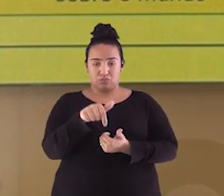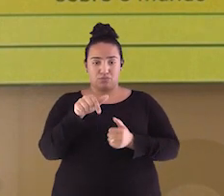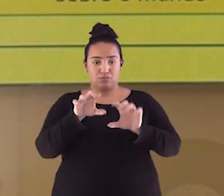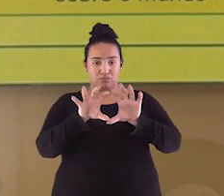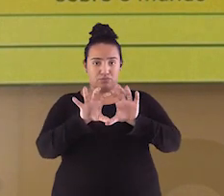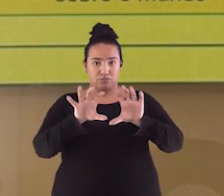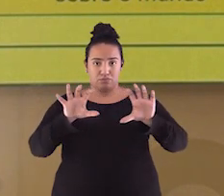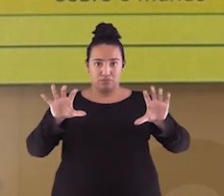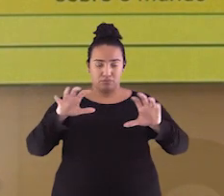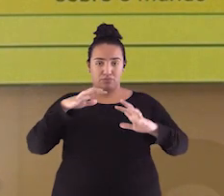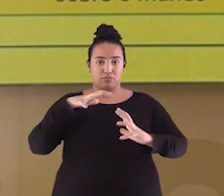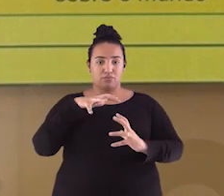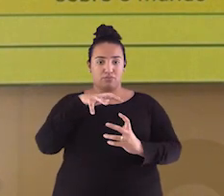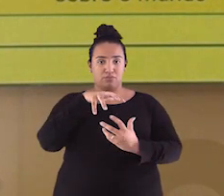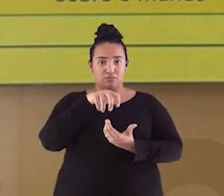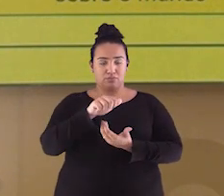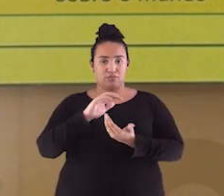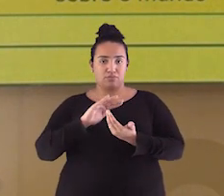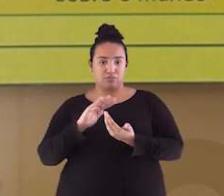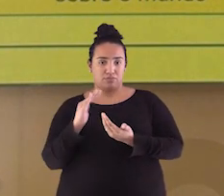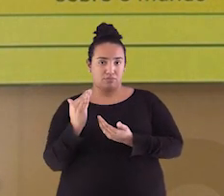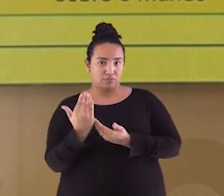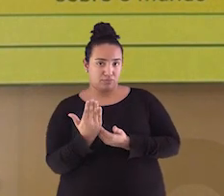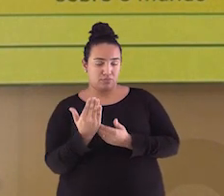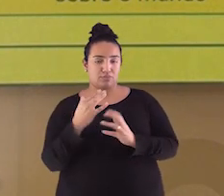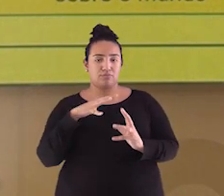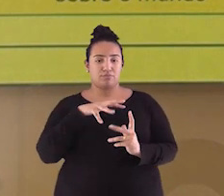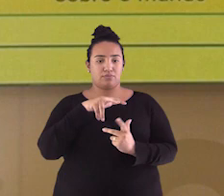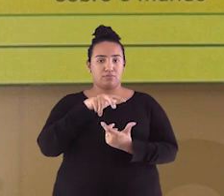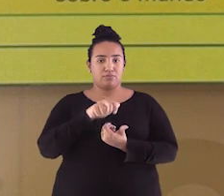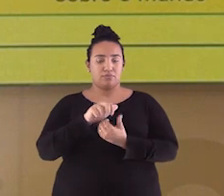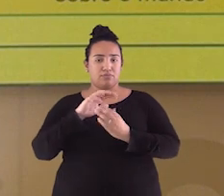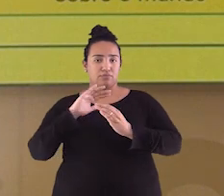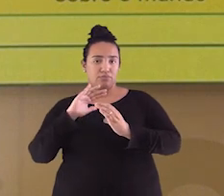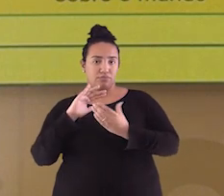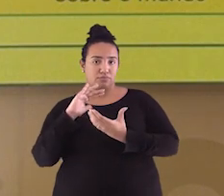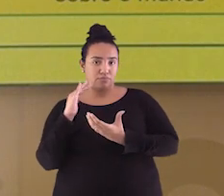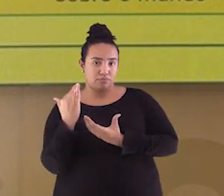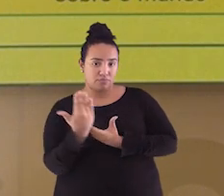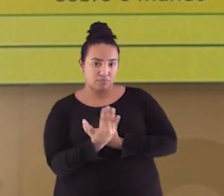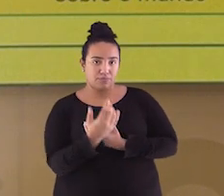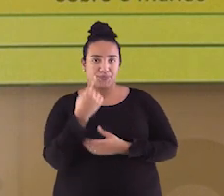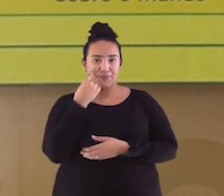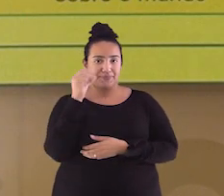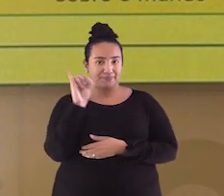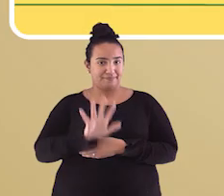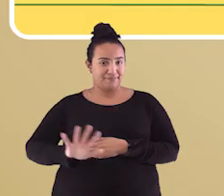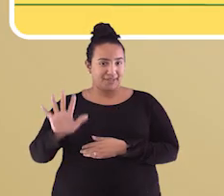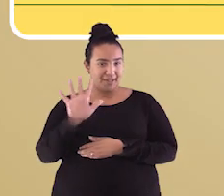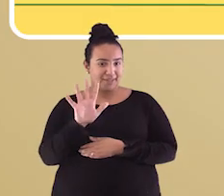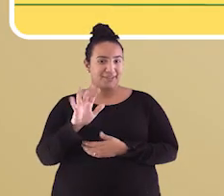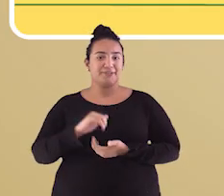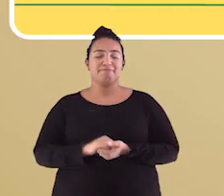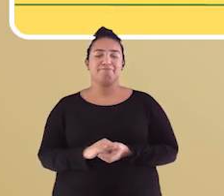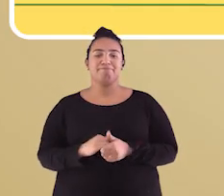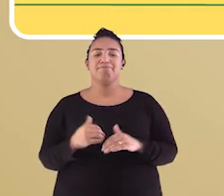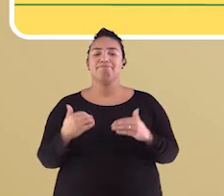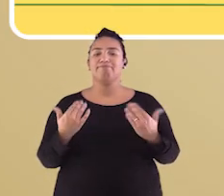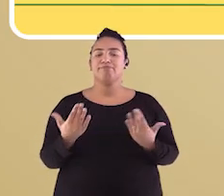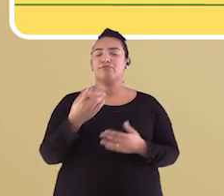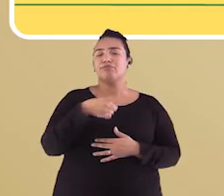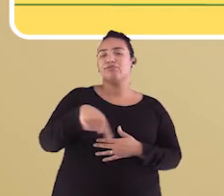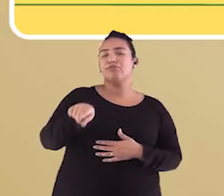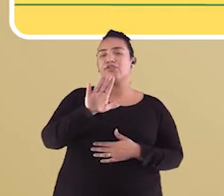em hemisfério ocidental e hemisfério oriental, como podemos observar no mapa. Você já ouviu